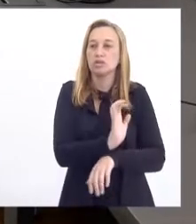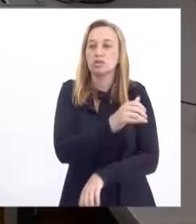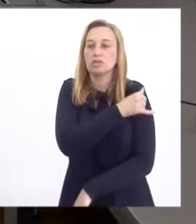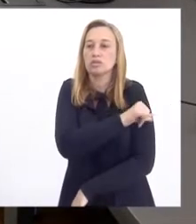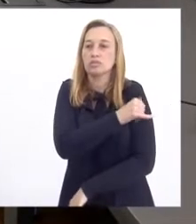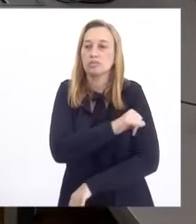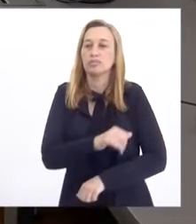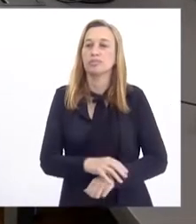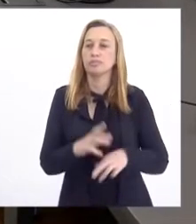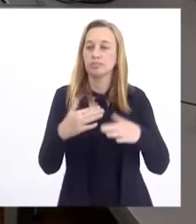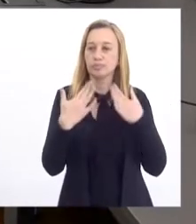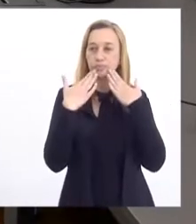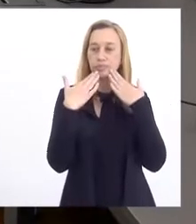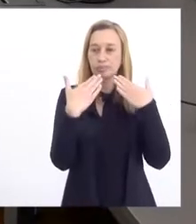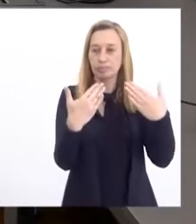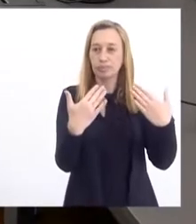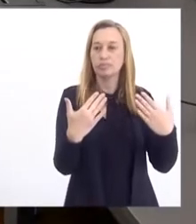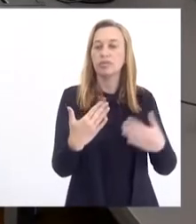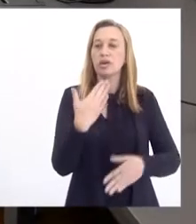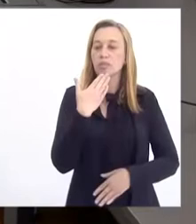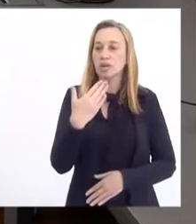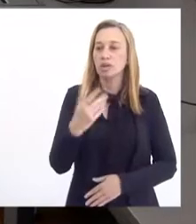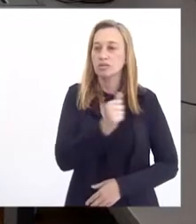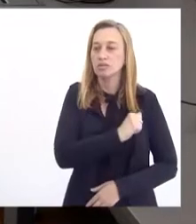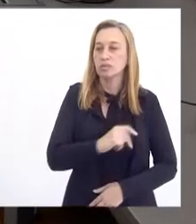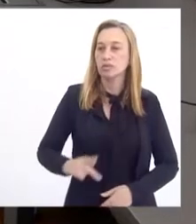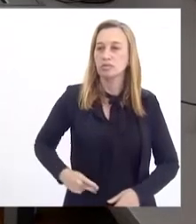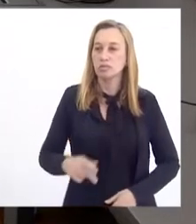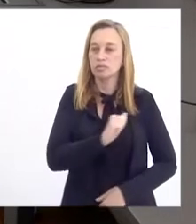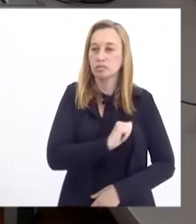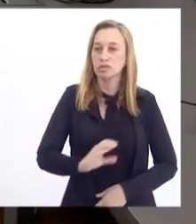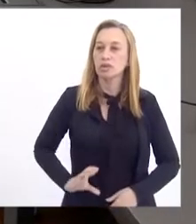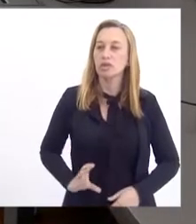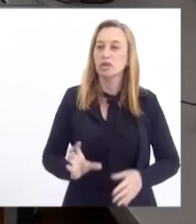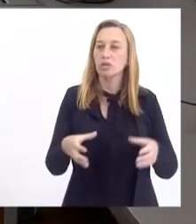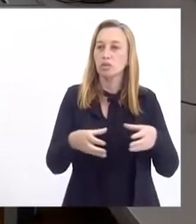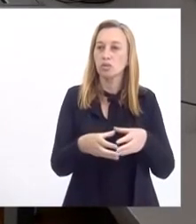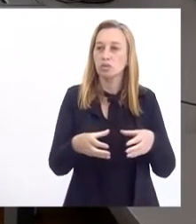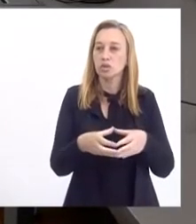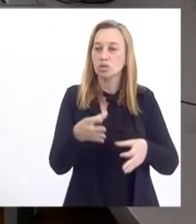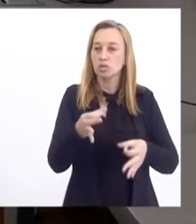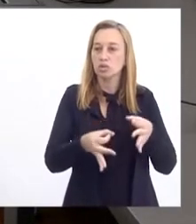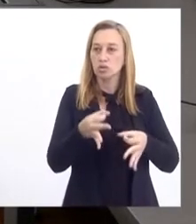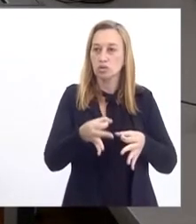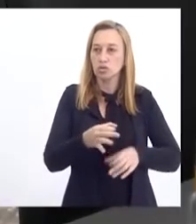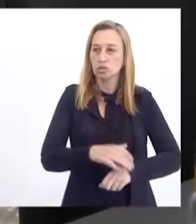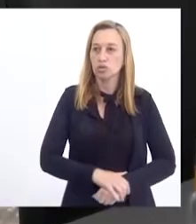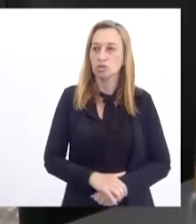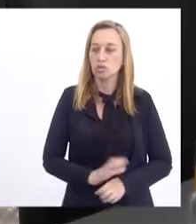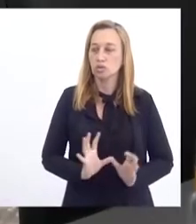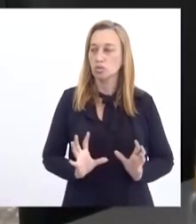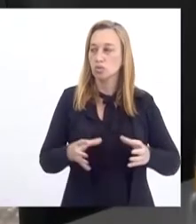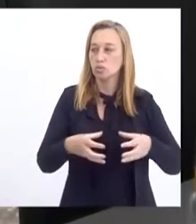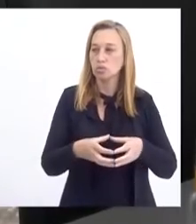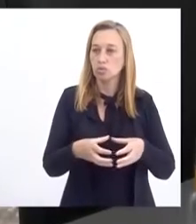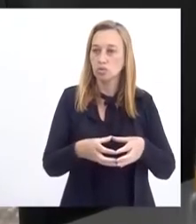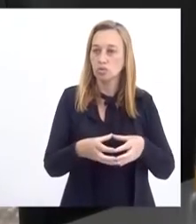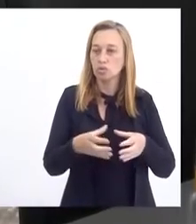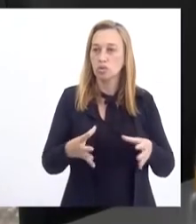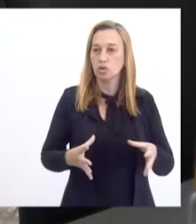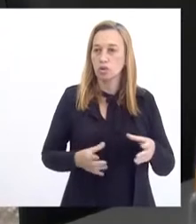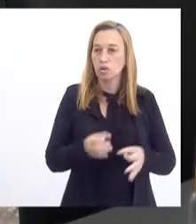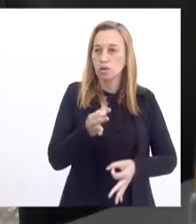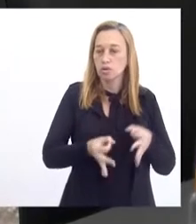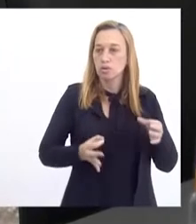audiência pública também é a pedido do deputado André Siciliano, nosso presidente, feito pela Comissão de Constituição e Justiça, em conjunto com a Comissão de